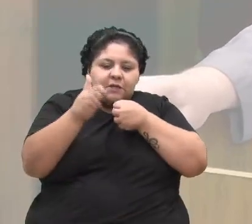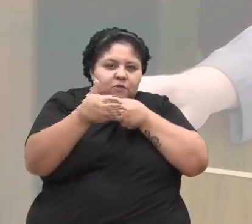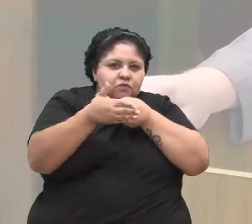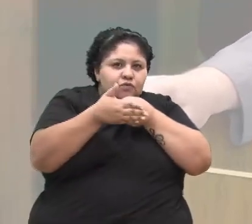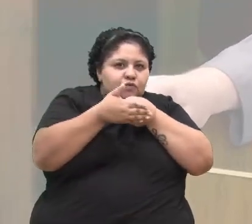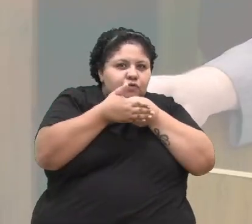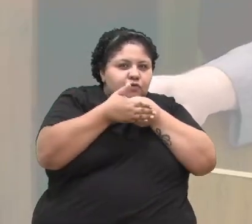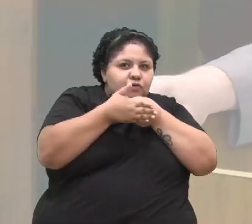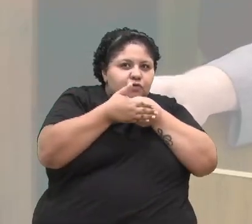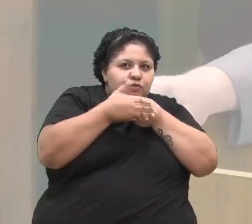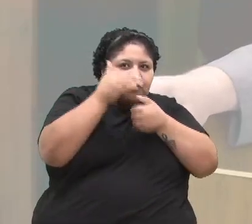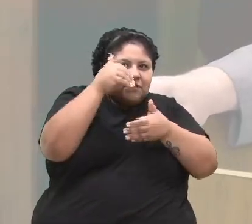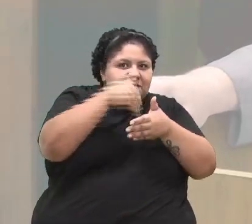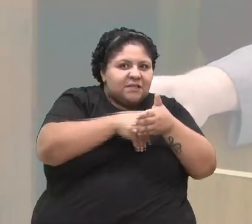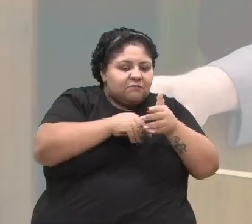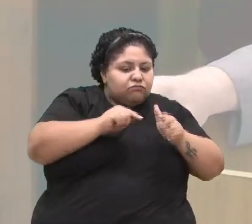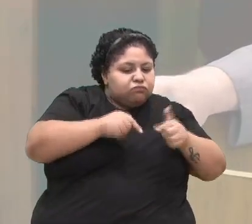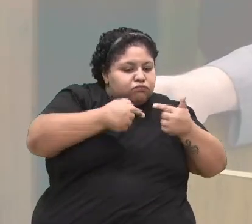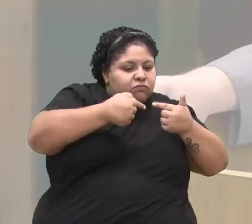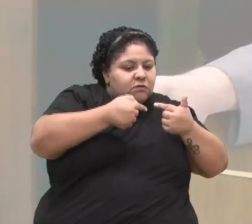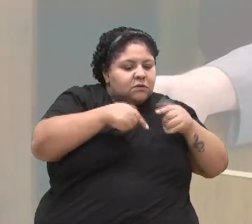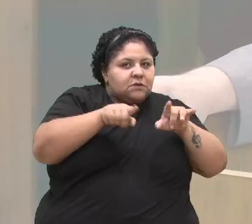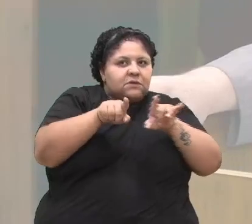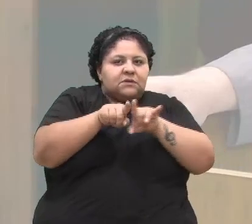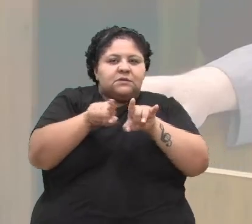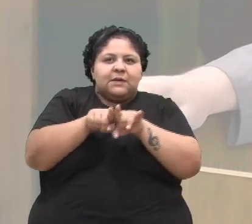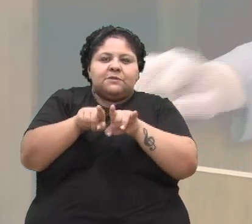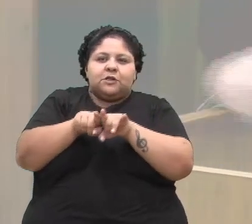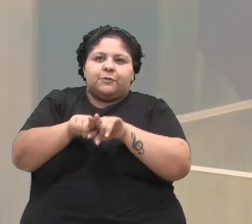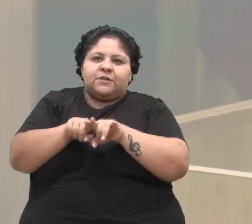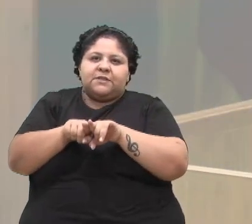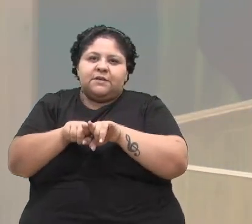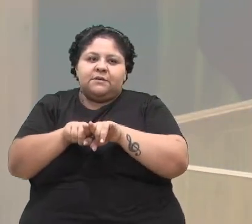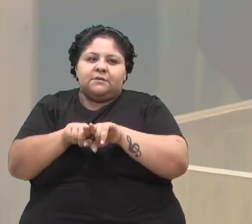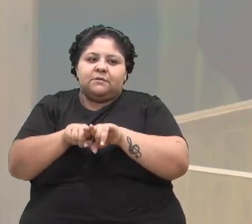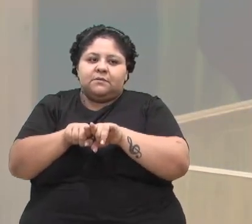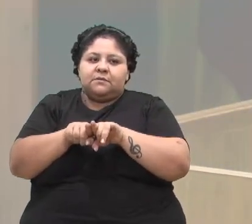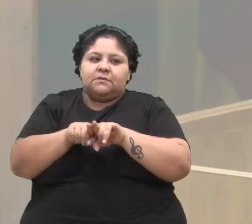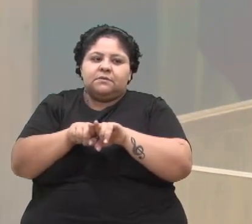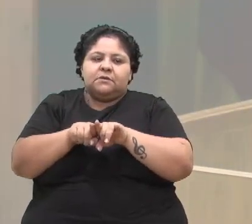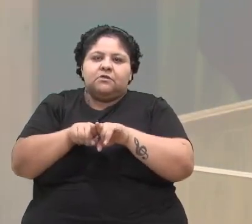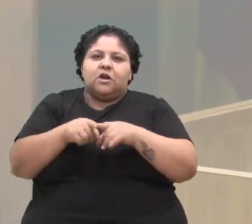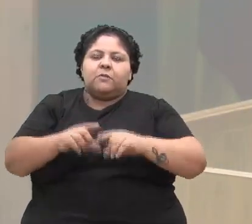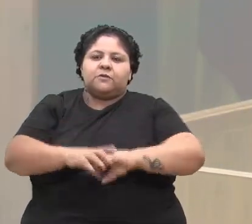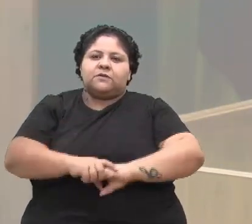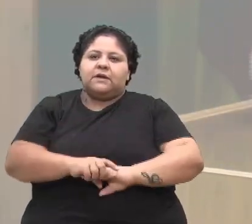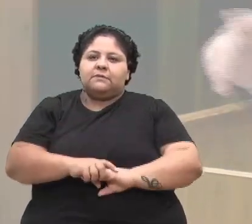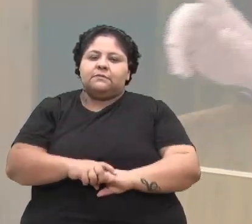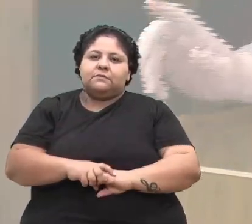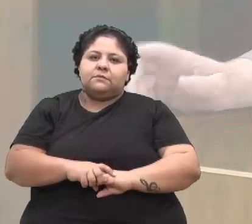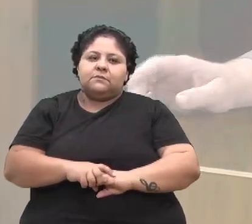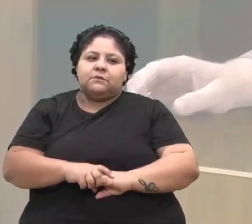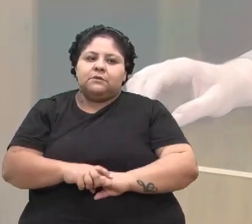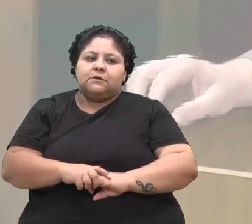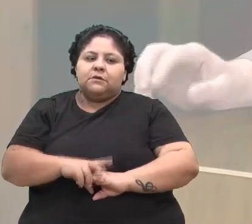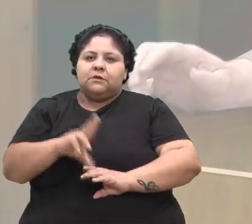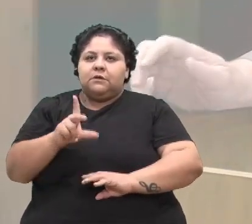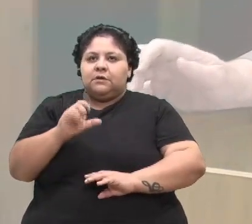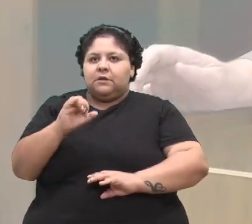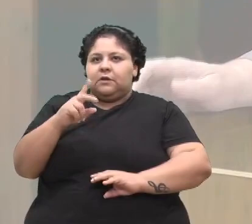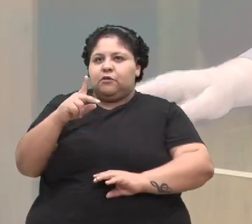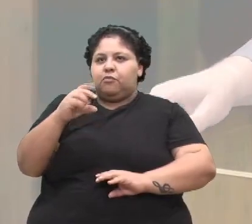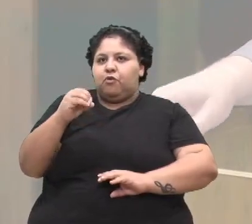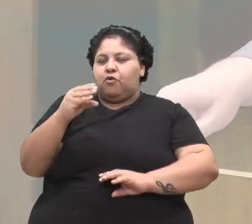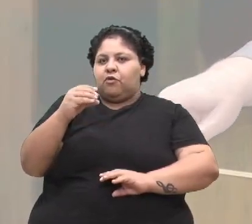dentro do discutir é a hipocrisia. Estou aprendendo um pouco sobre isso. Eu não conhecia muito, não